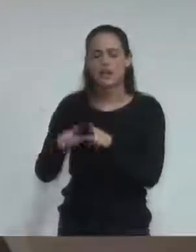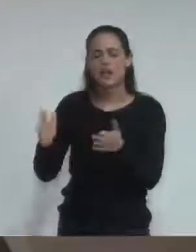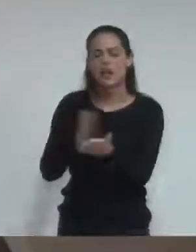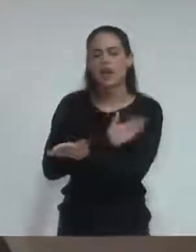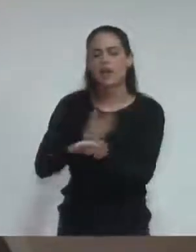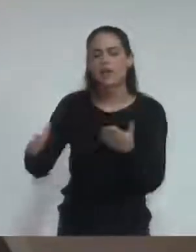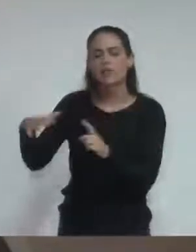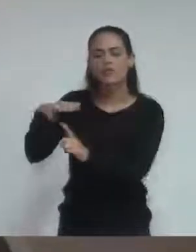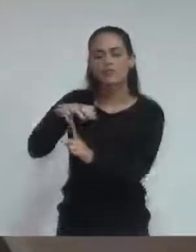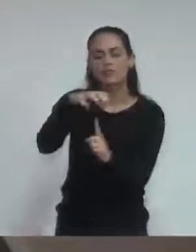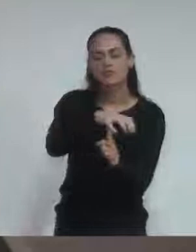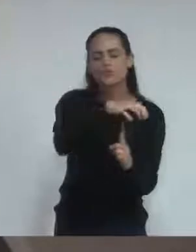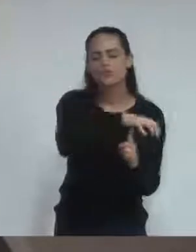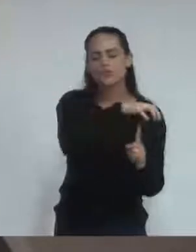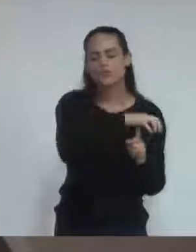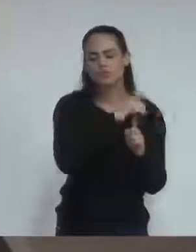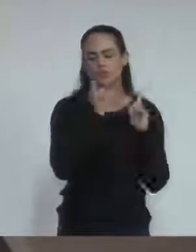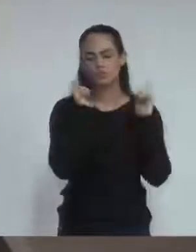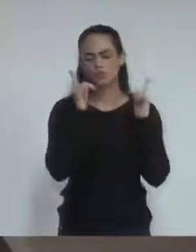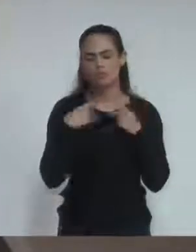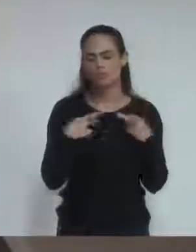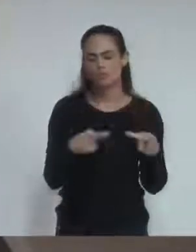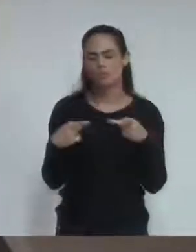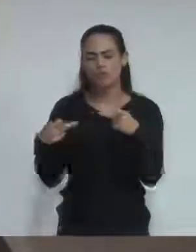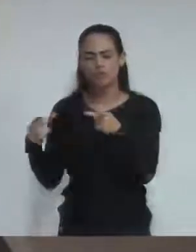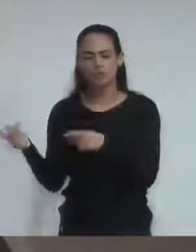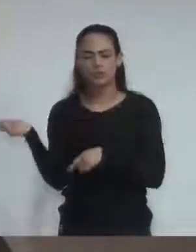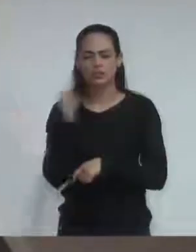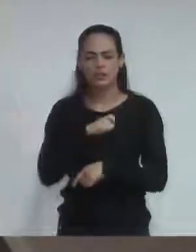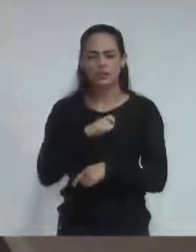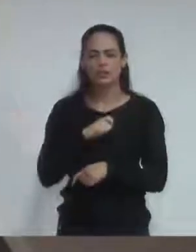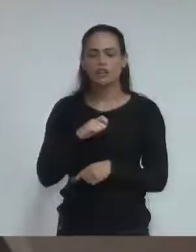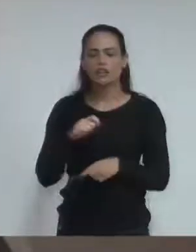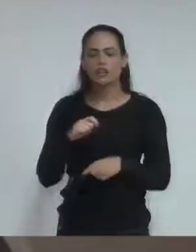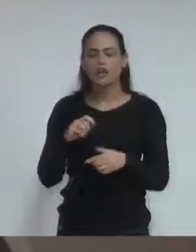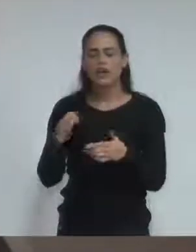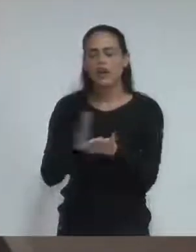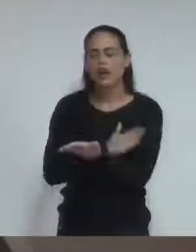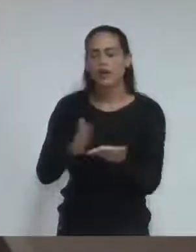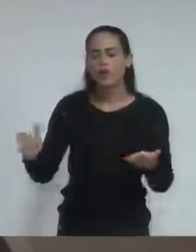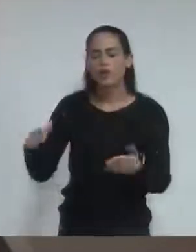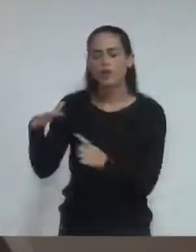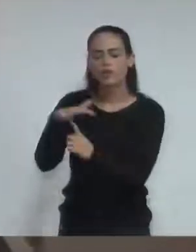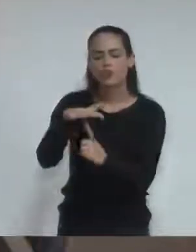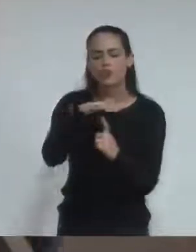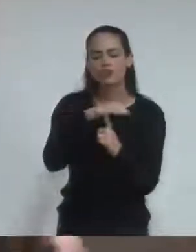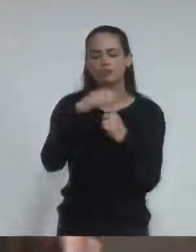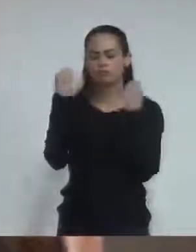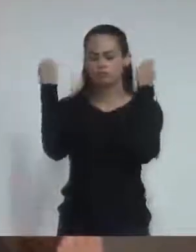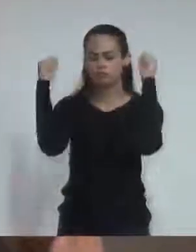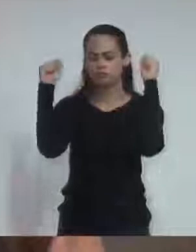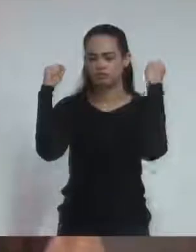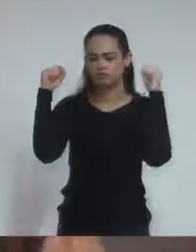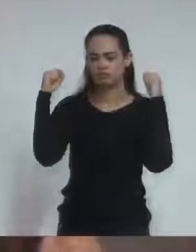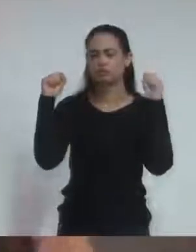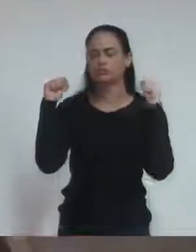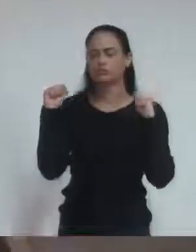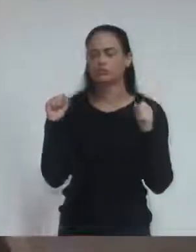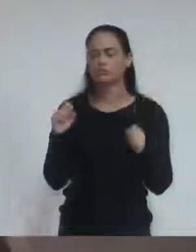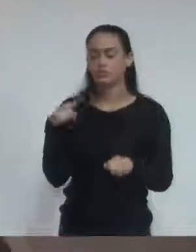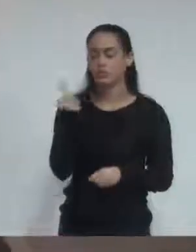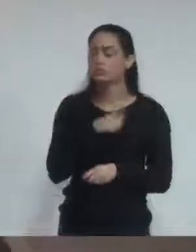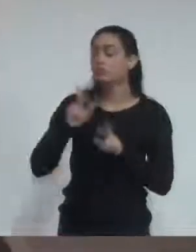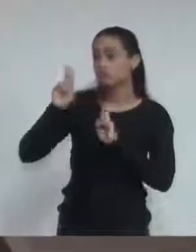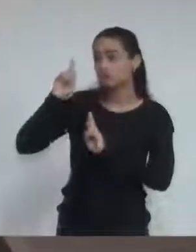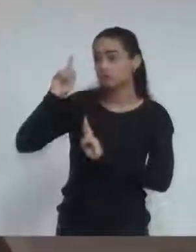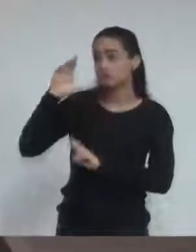várias áreas de lazer, inclusive de algumas academias, de alguns campos de site, e a gente espera que, de fato, esse processo seja